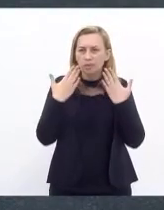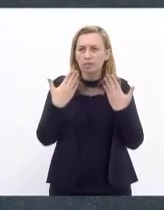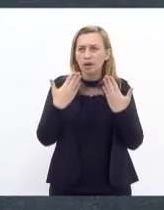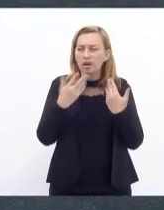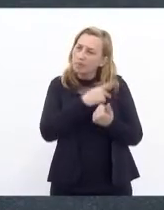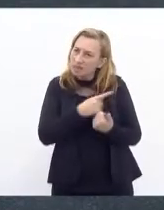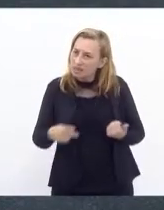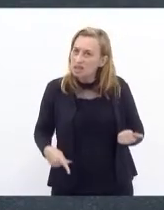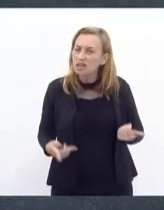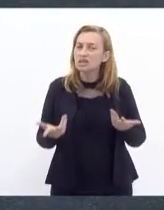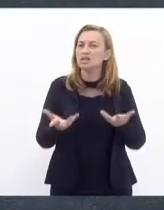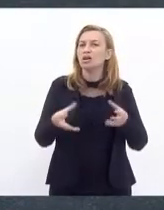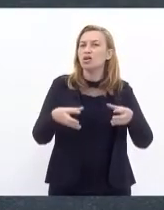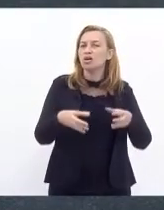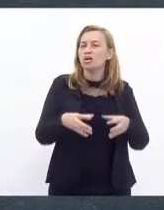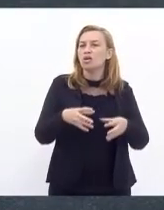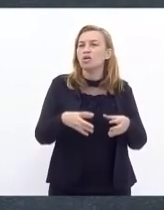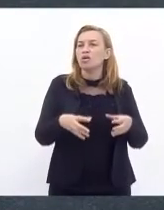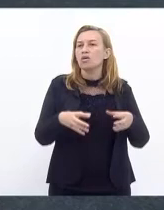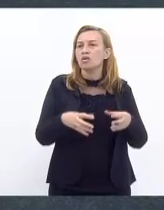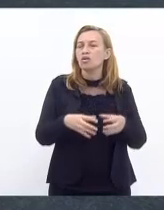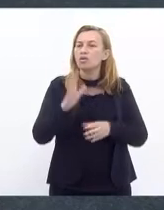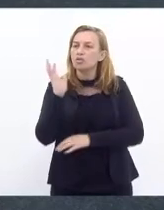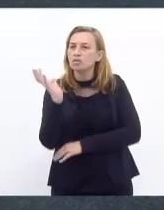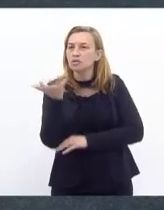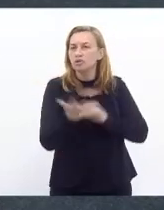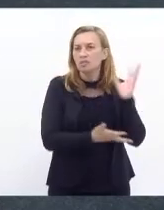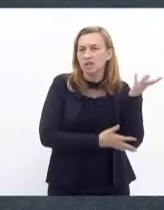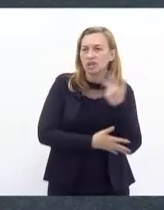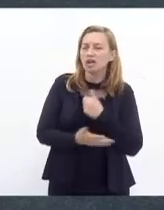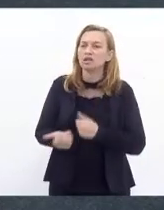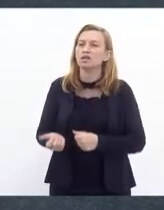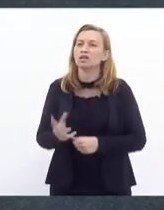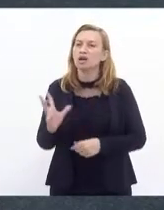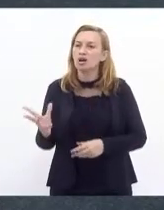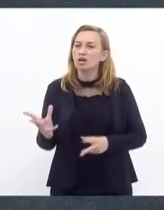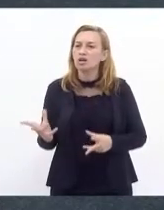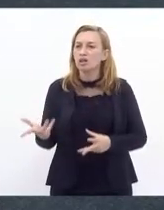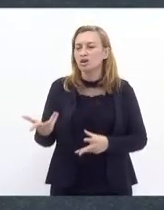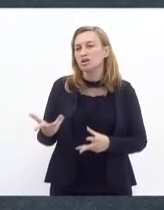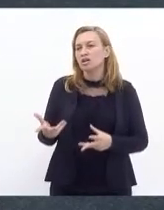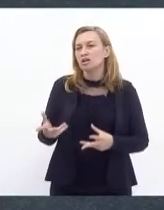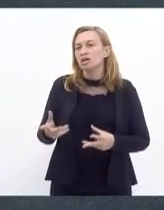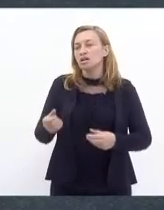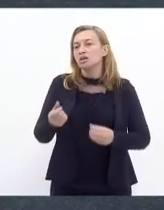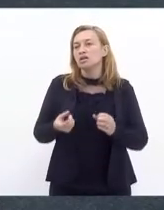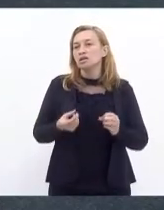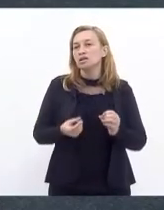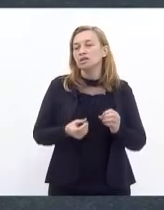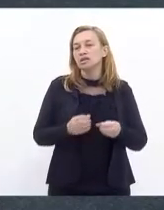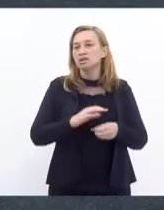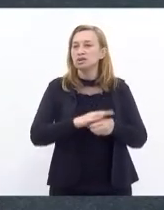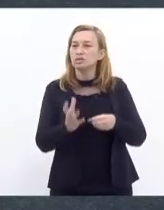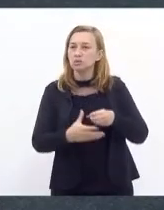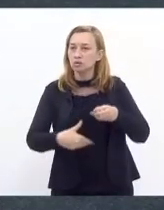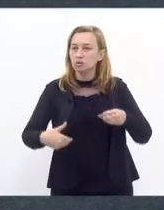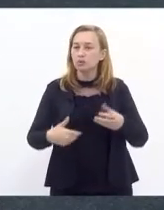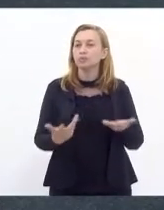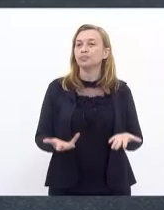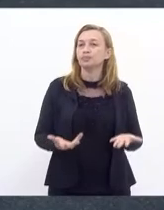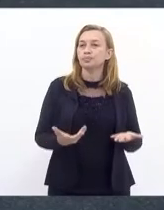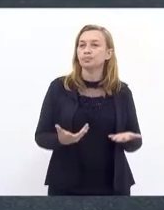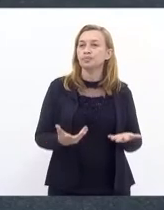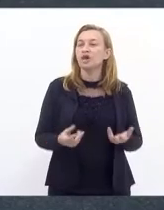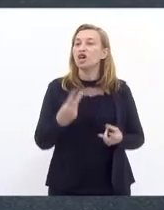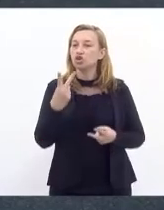como presidente da Comissão de Saneamento Ambiental, né, na qualidade de presidente dessa Comissão de Saneamento Ambiental, levando em consideração